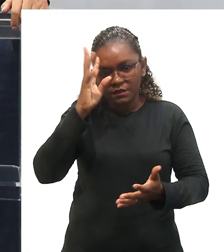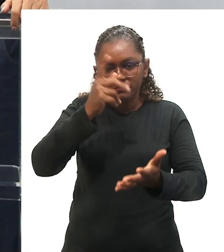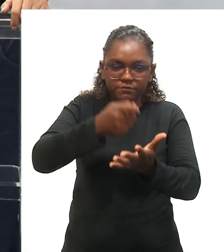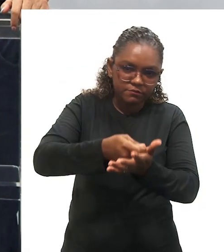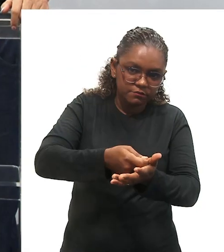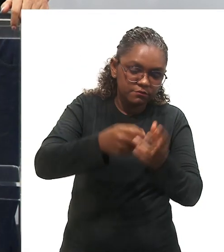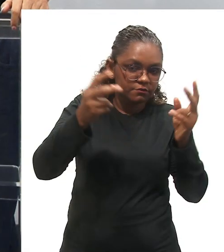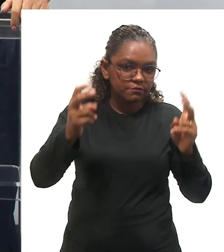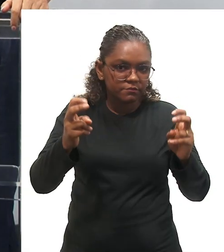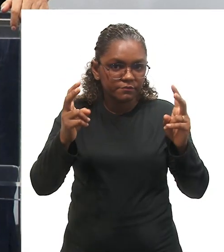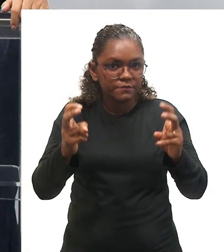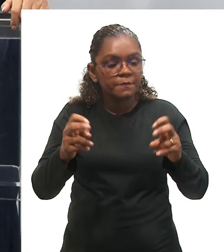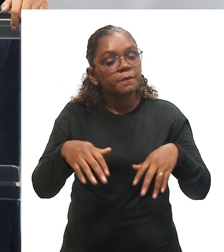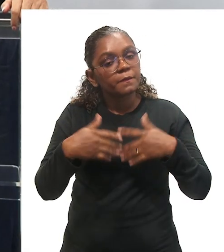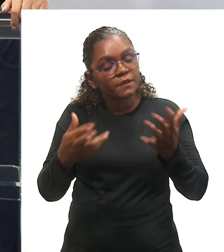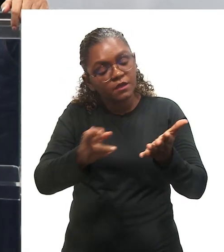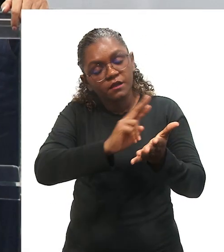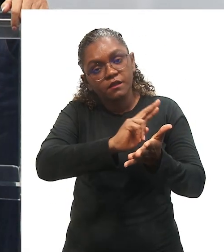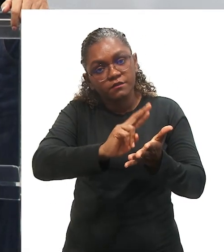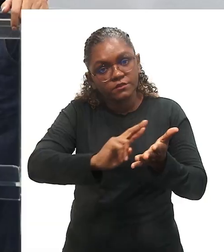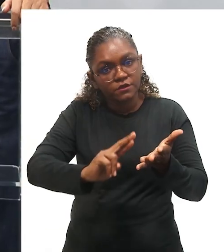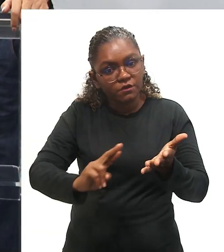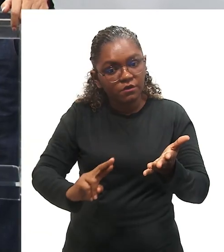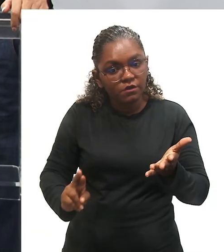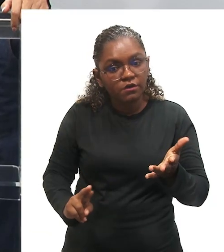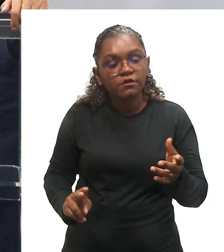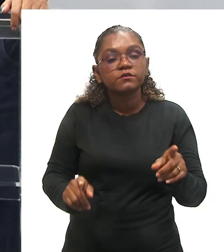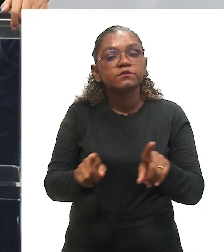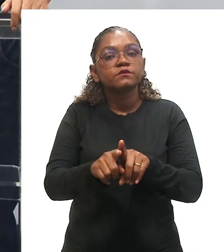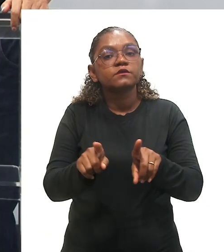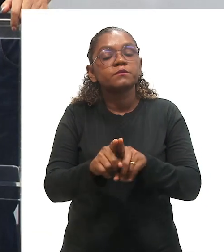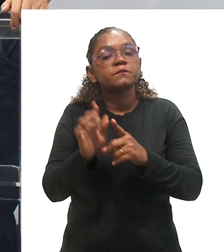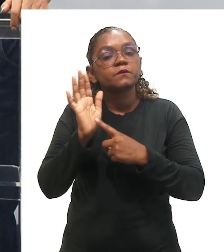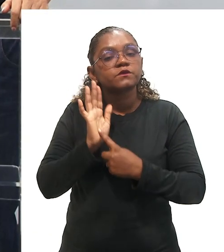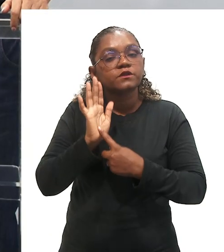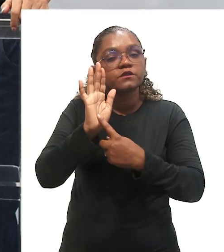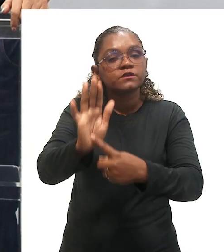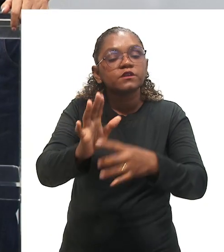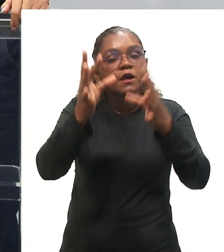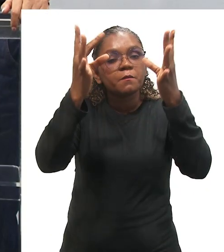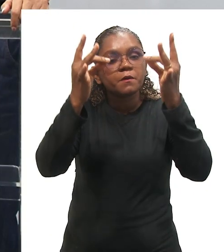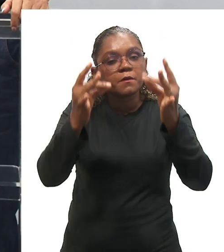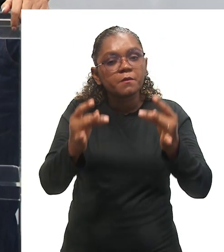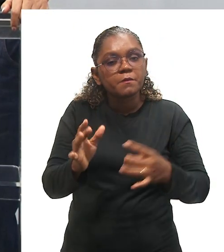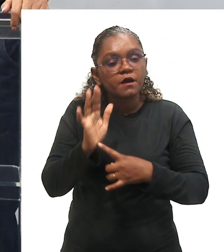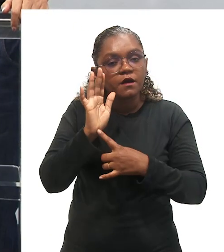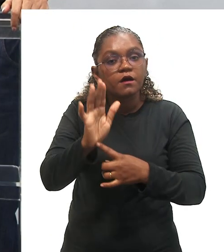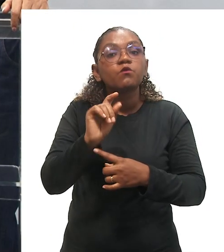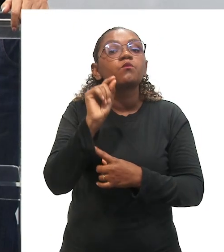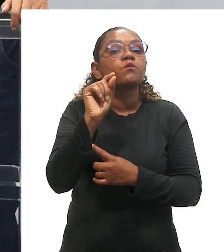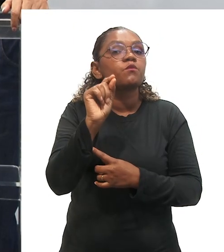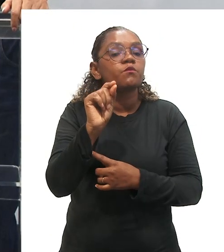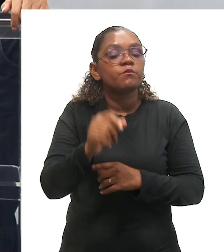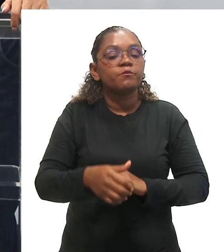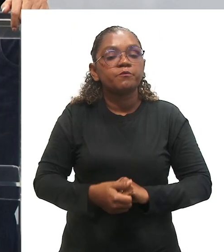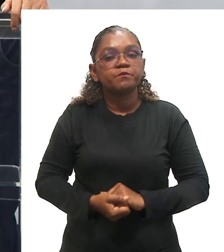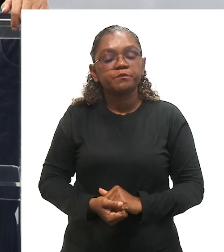decisão. Esses relatórios, esses demonstrativos, eles trazem,